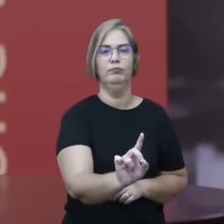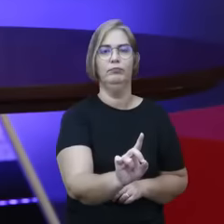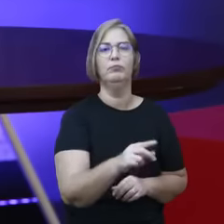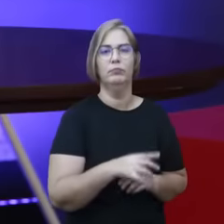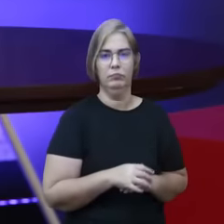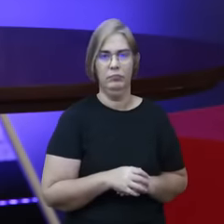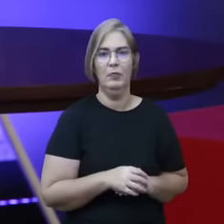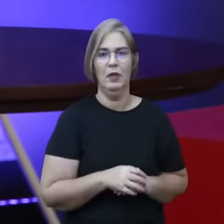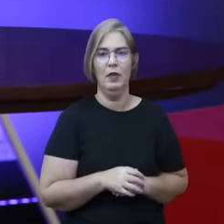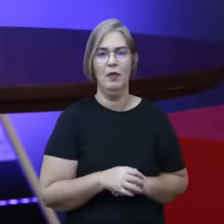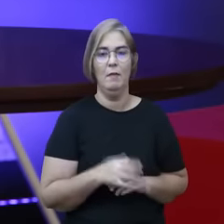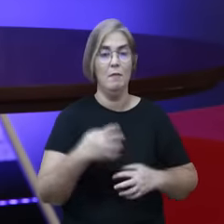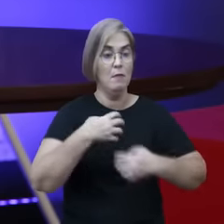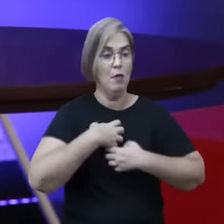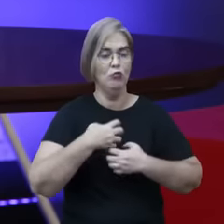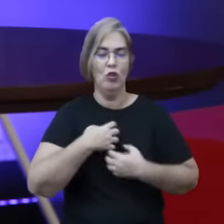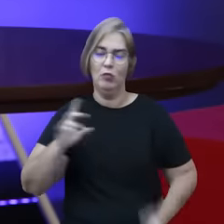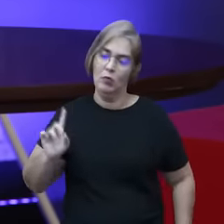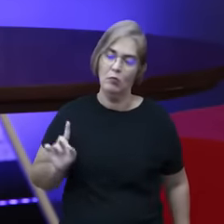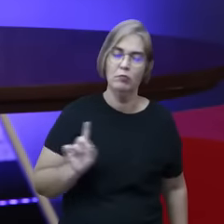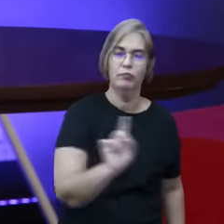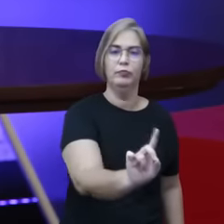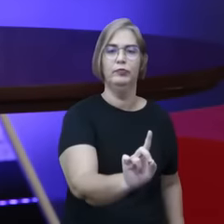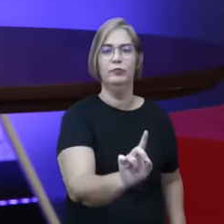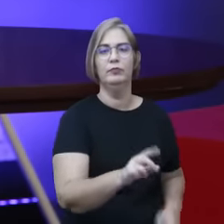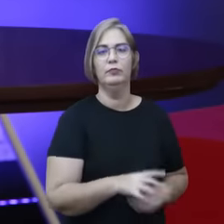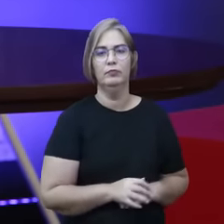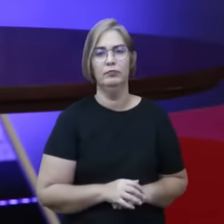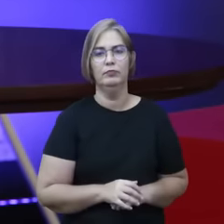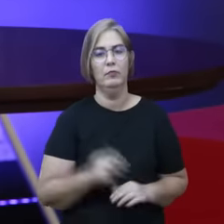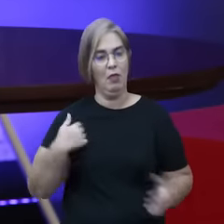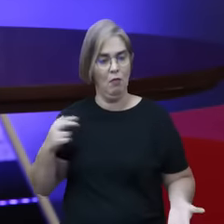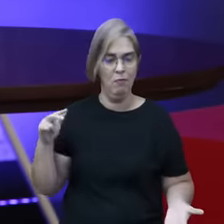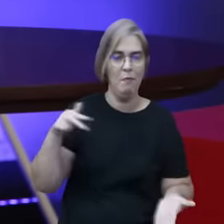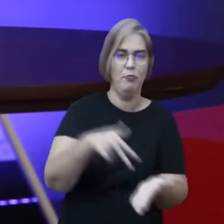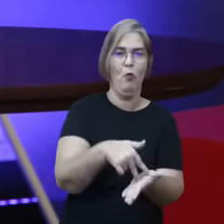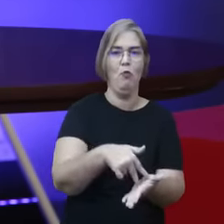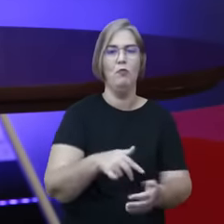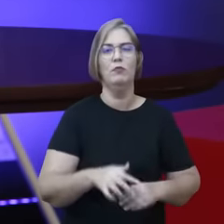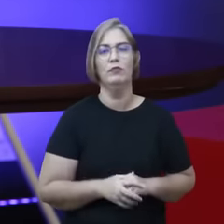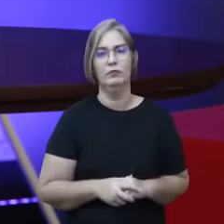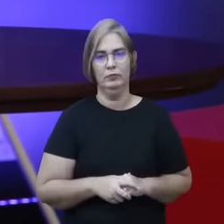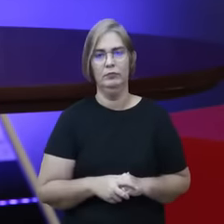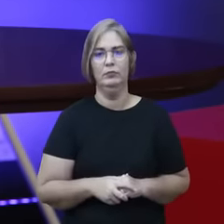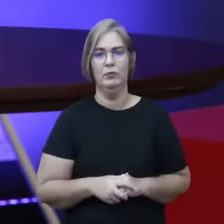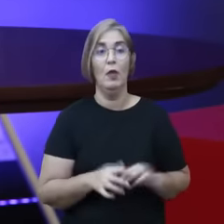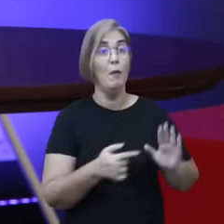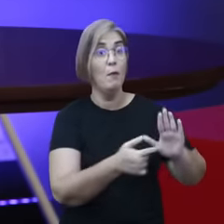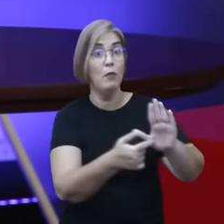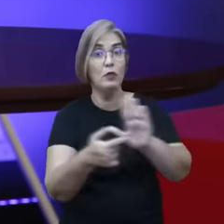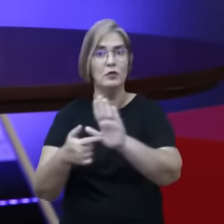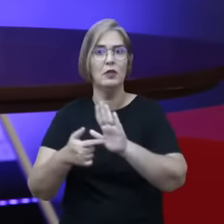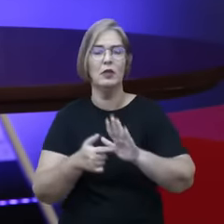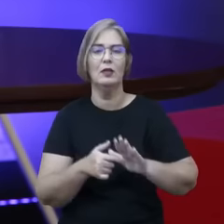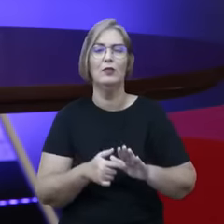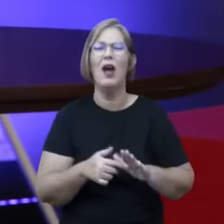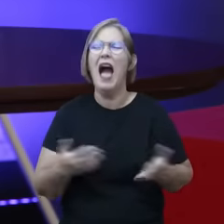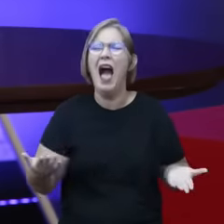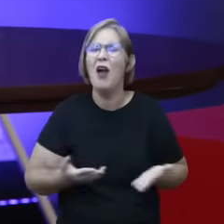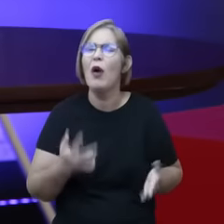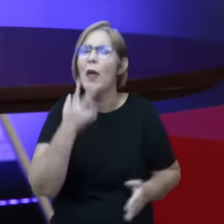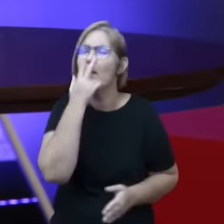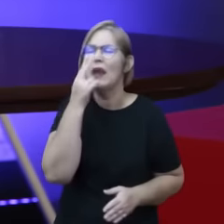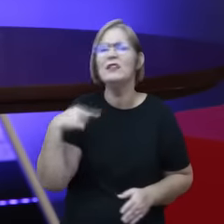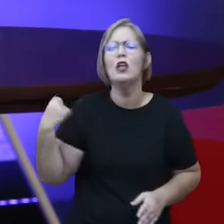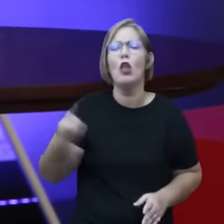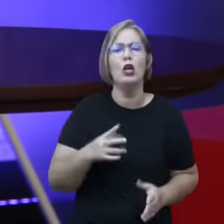né, em relação aos outros. Só que isso implica numa capacidade de reconhecimento que parece que cada vez mais nós estamos perdendo. Justamente por isso que nós temos